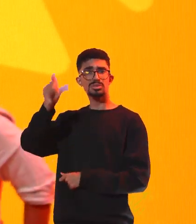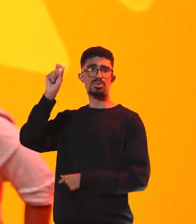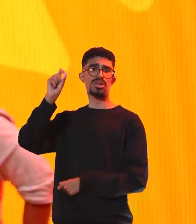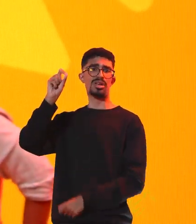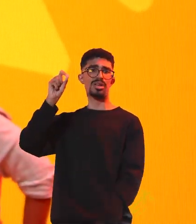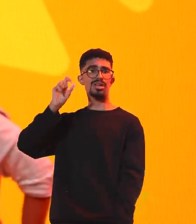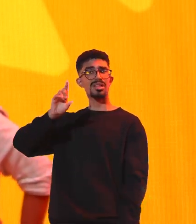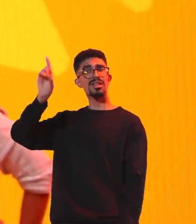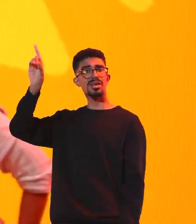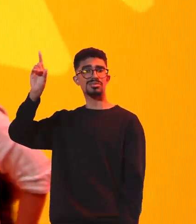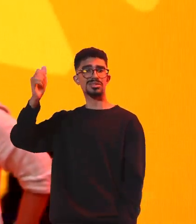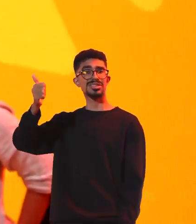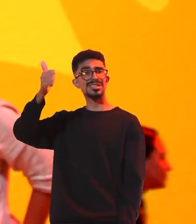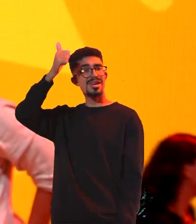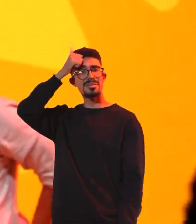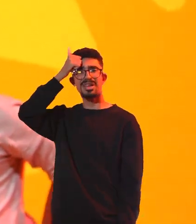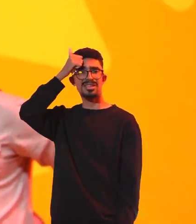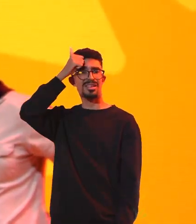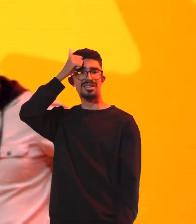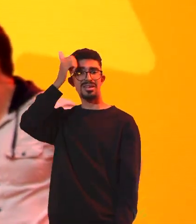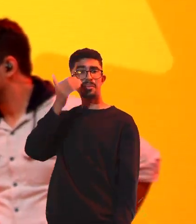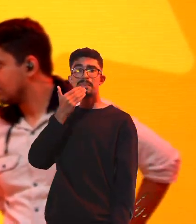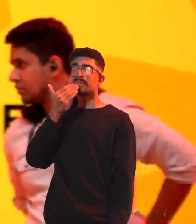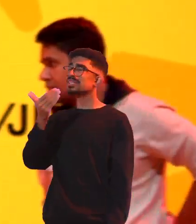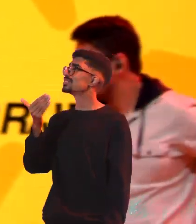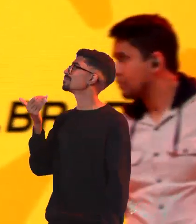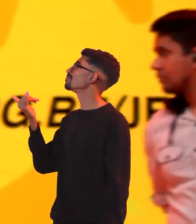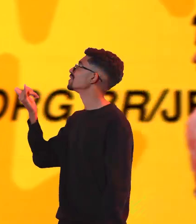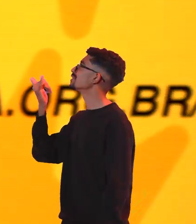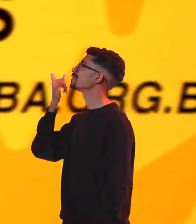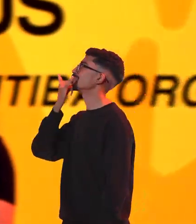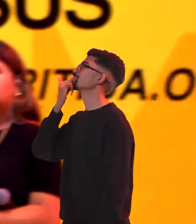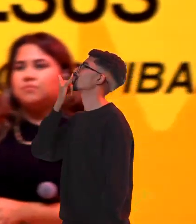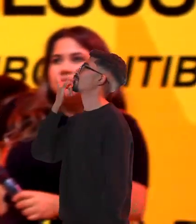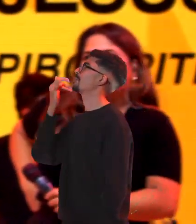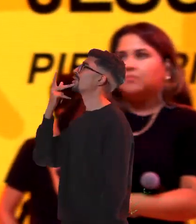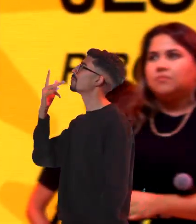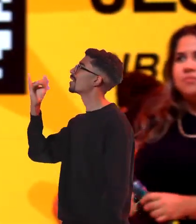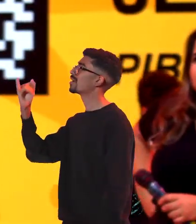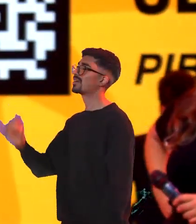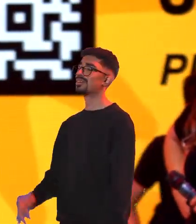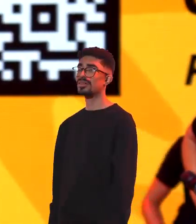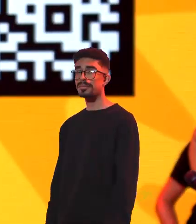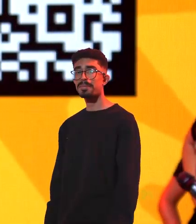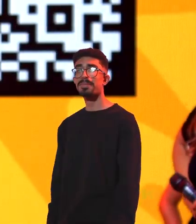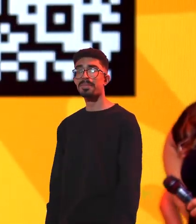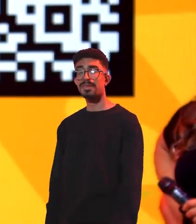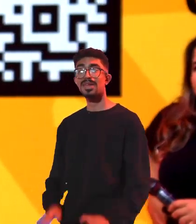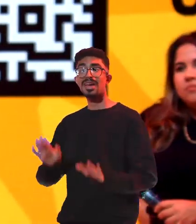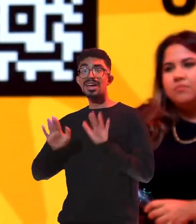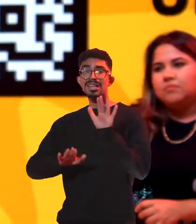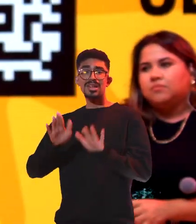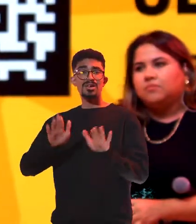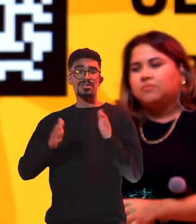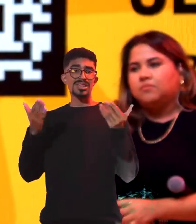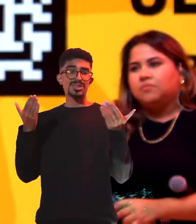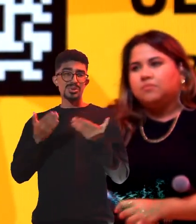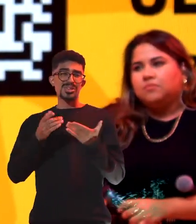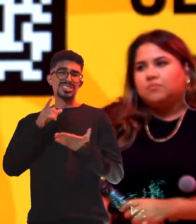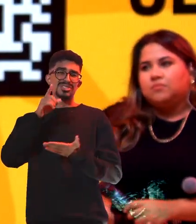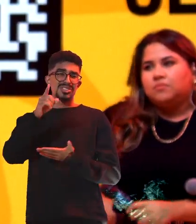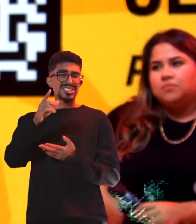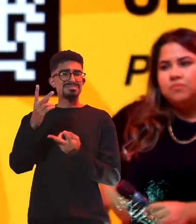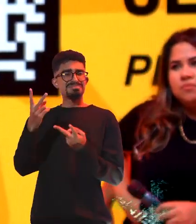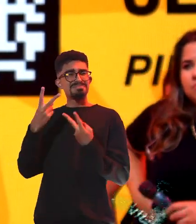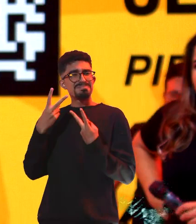perdão. Talvez você está aqui e está insistindo no erro. E talvez, meu amigo, hoje é aquele momento que Deus